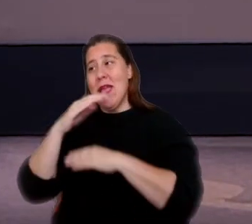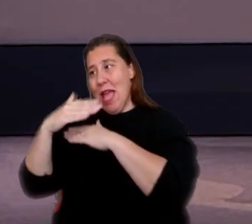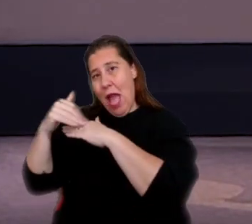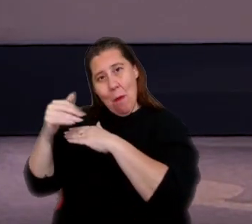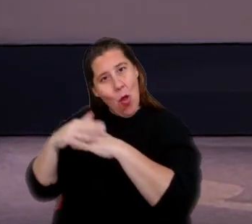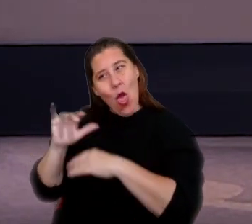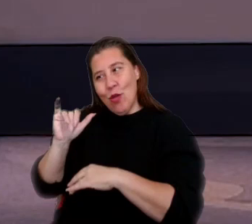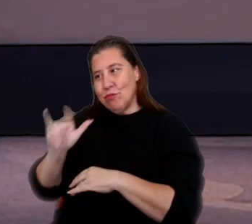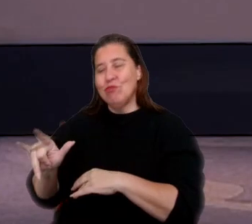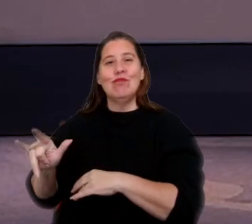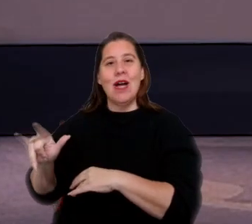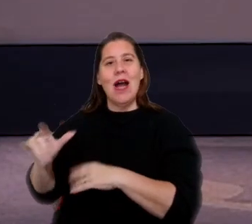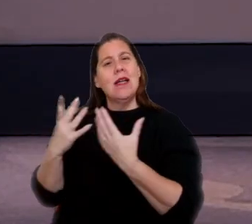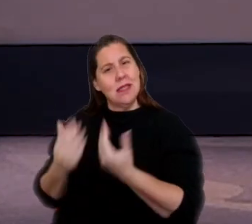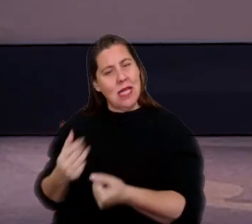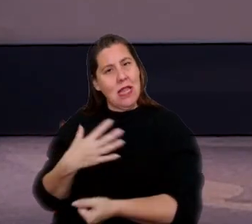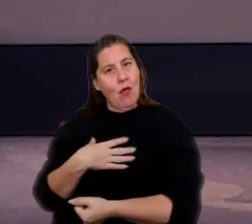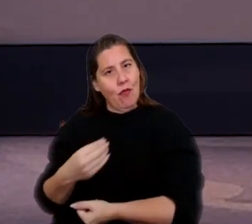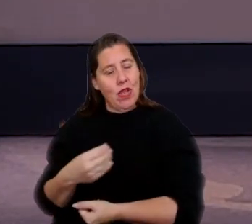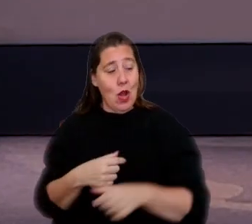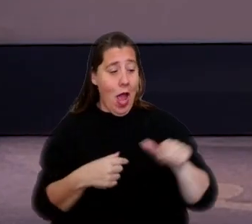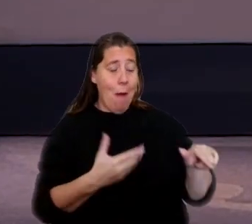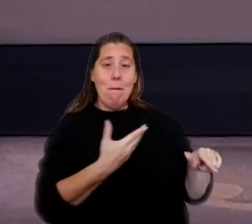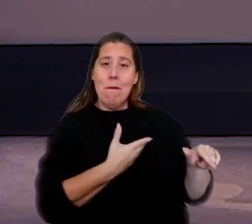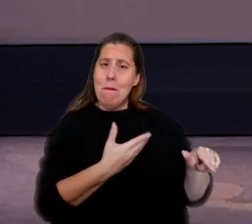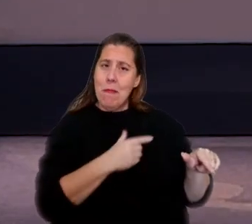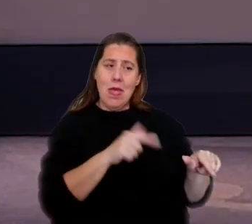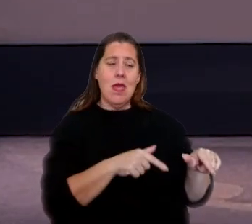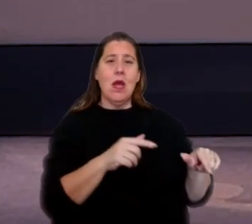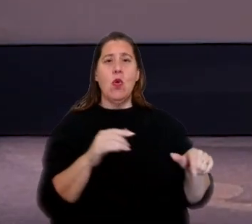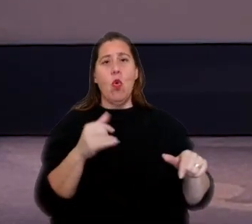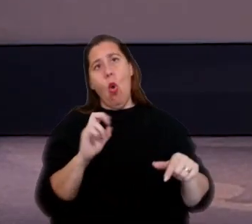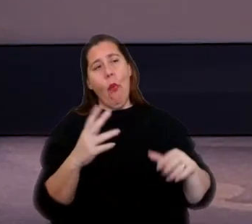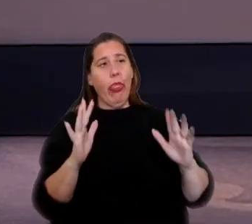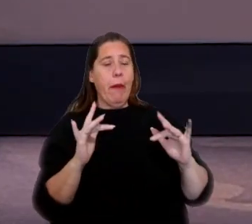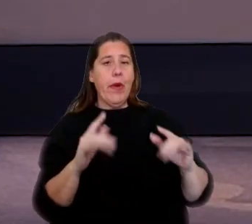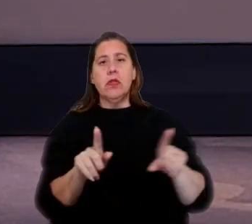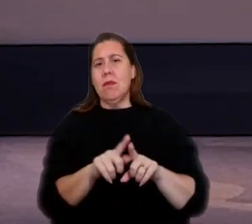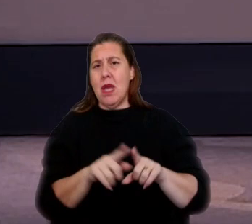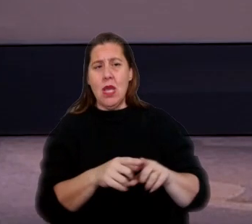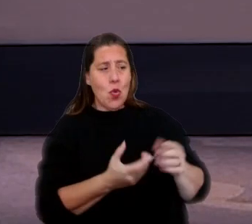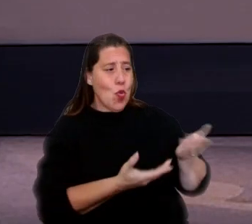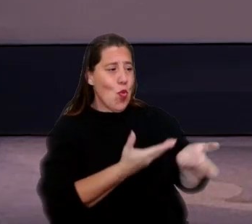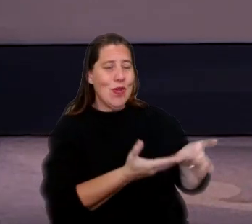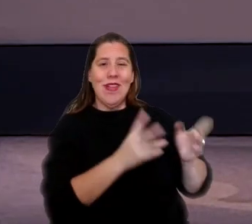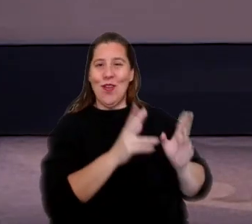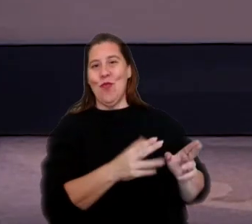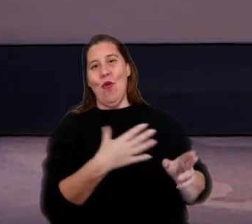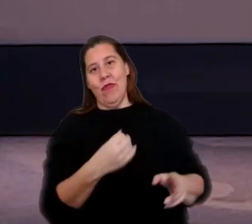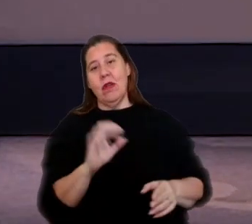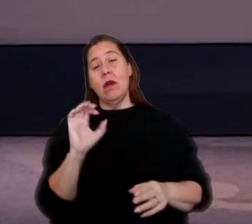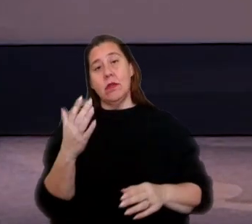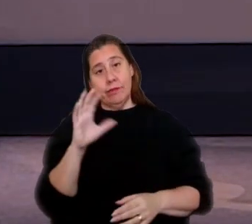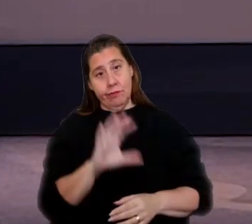uma mãe amorosa que aceita o filho, trata o melhor amigo, que está namorado, como um filho também, e